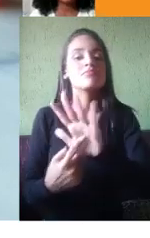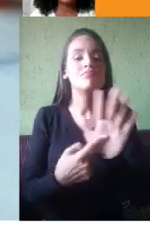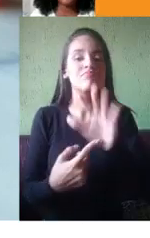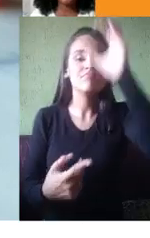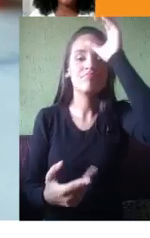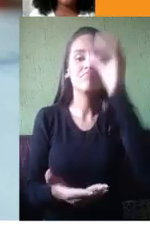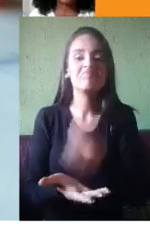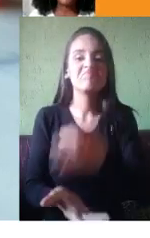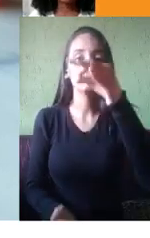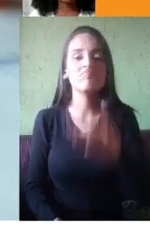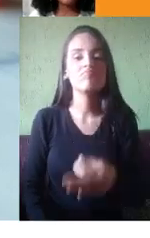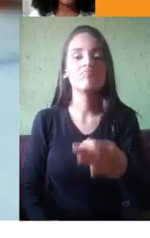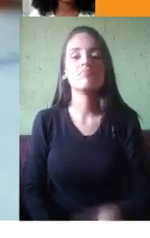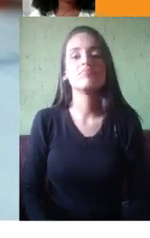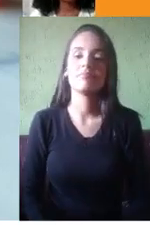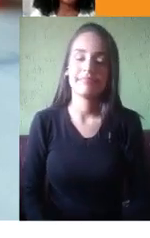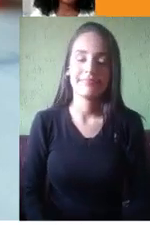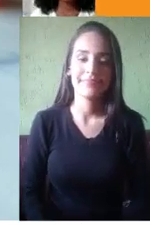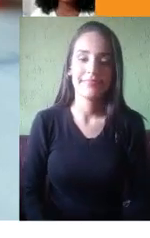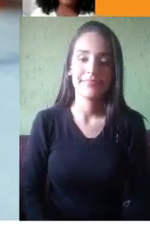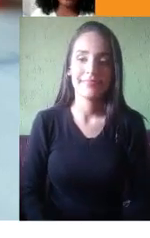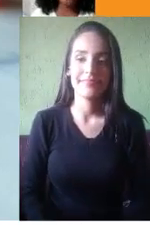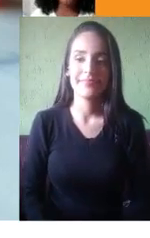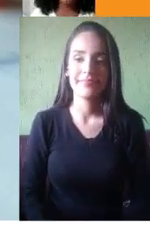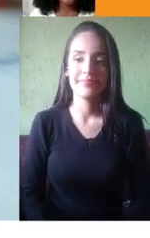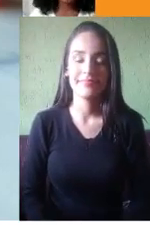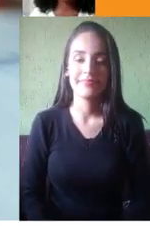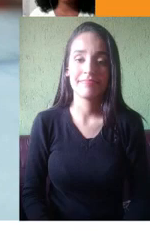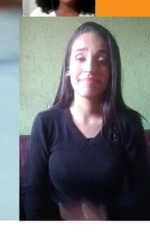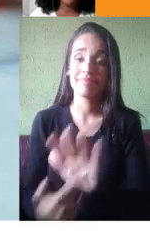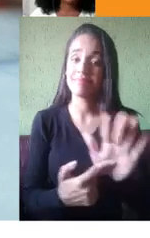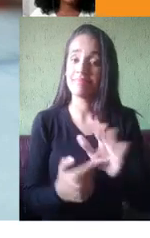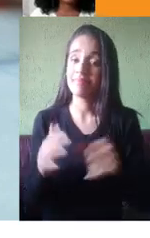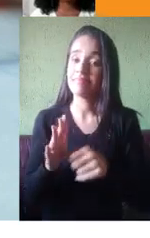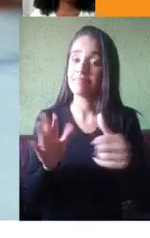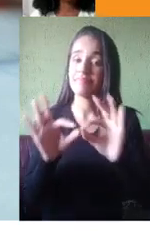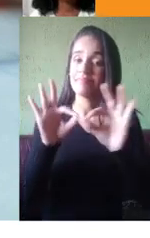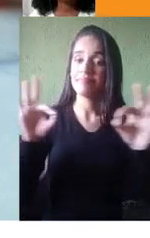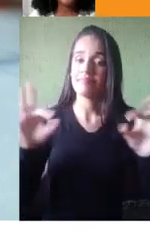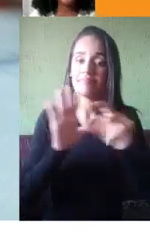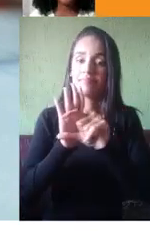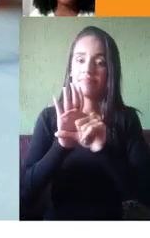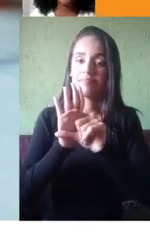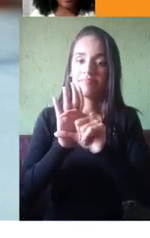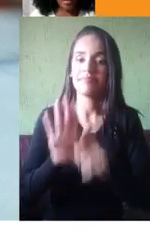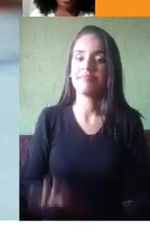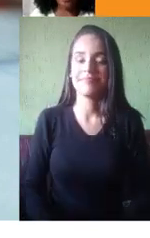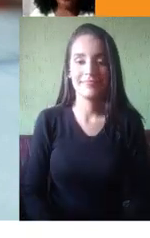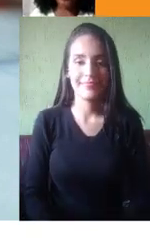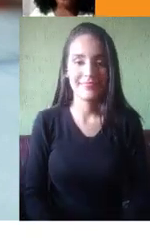dito lá na tese, a tese que você construiu na sua introdução. Essa função básica aparece na primeira frase